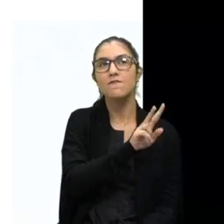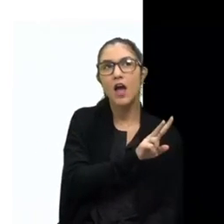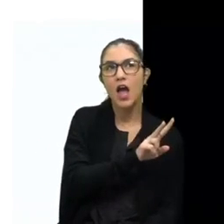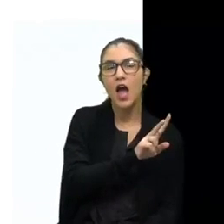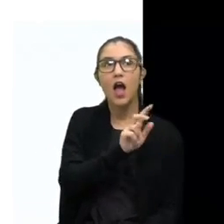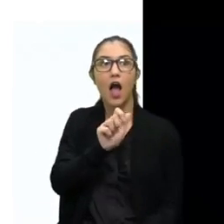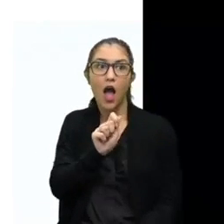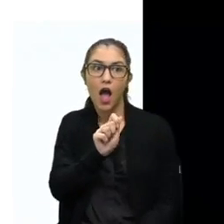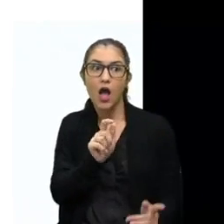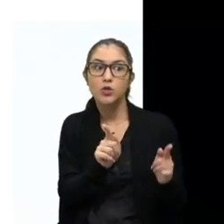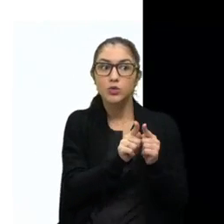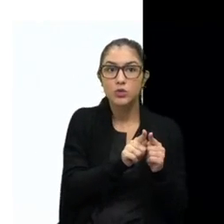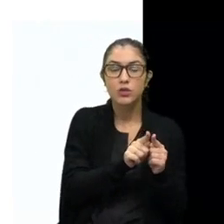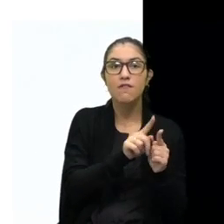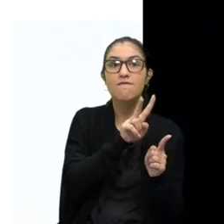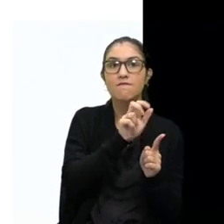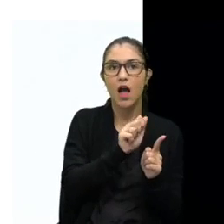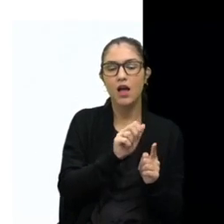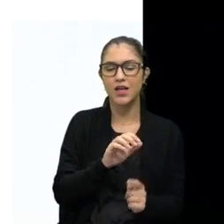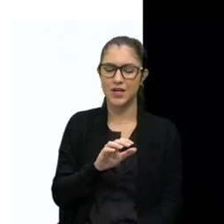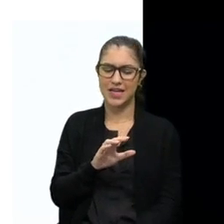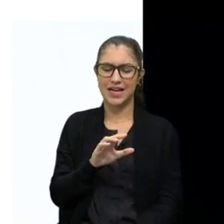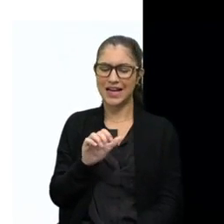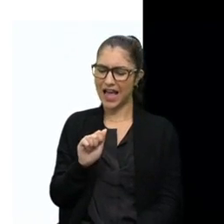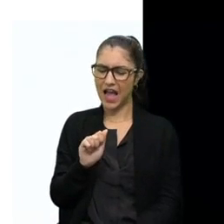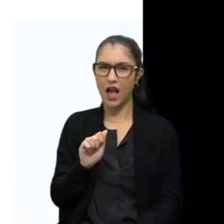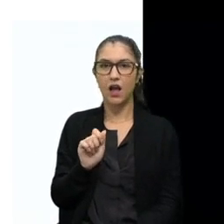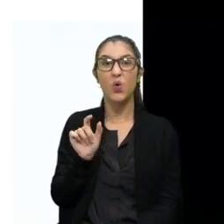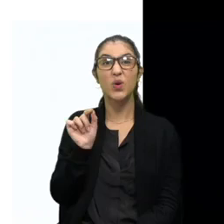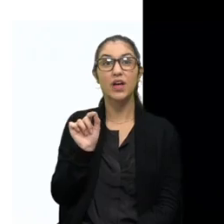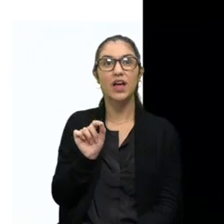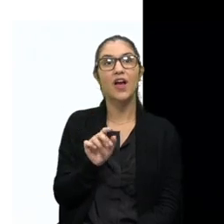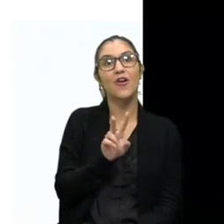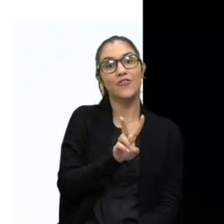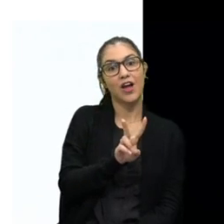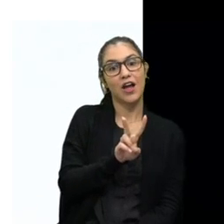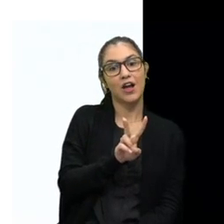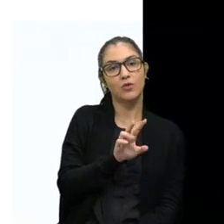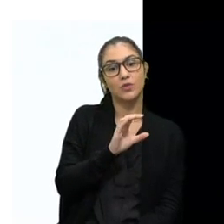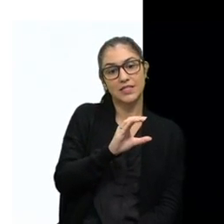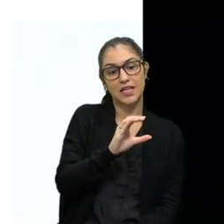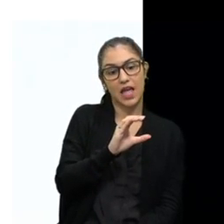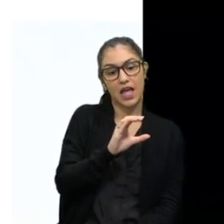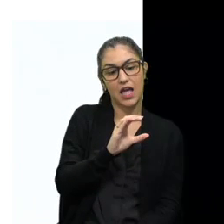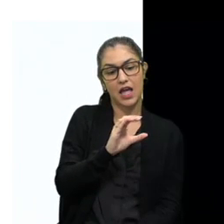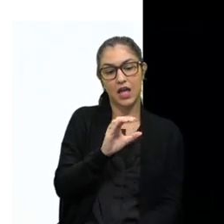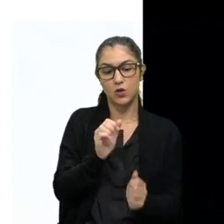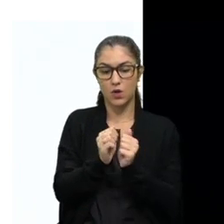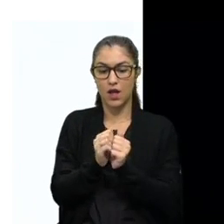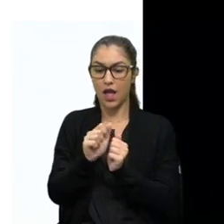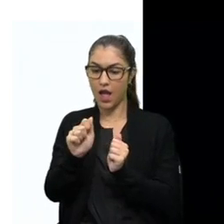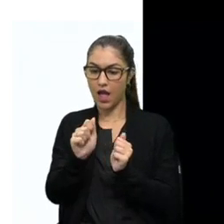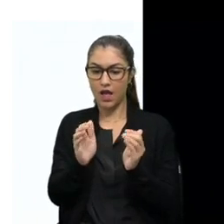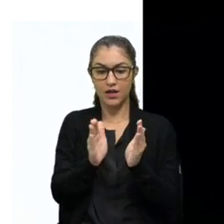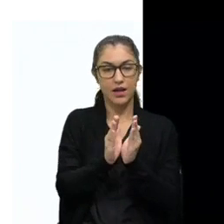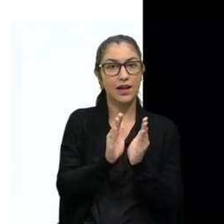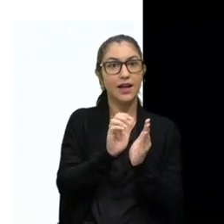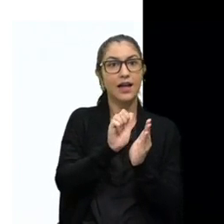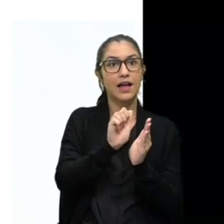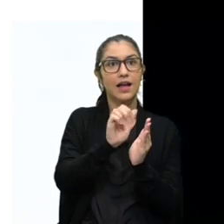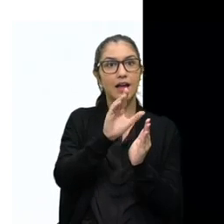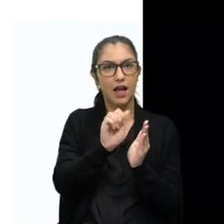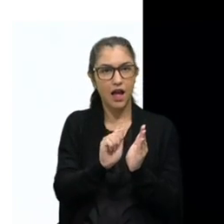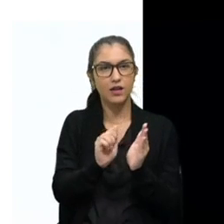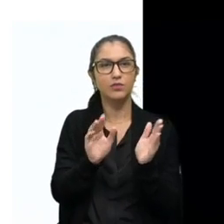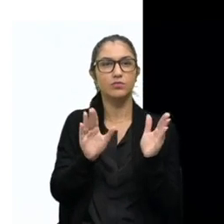A. Então, vá. E o que faz o K? Ah, é o V com o C com A. Então, é K. E ele vai